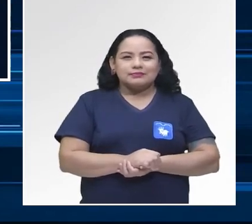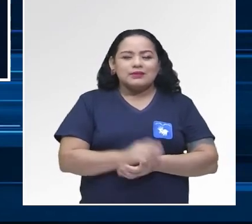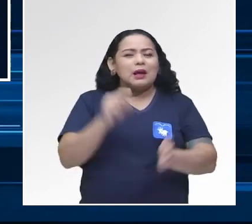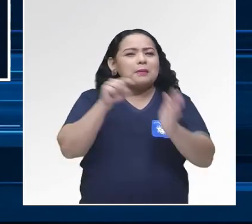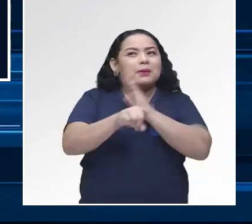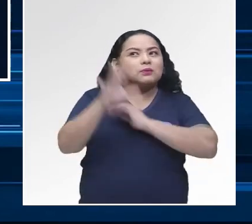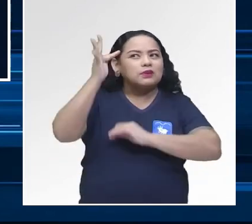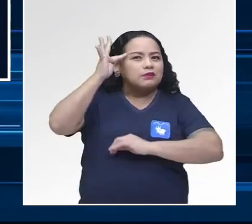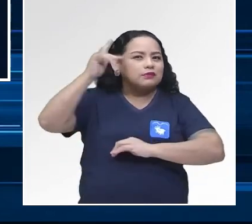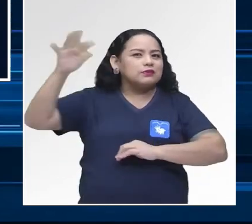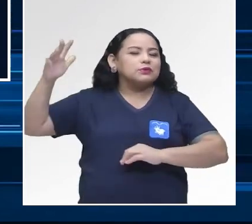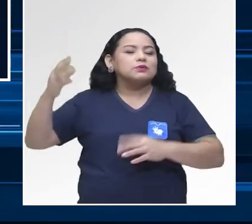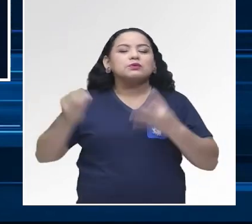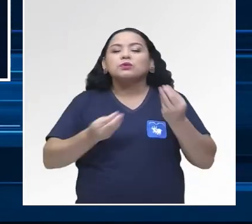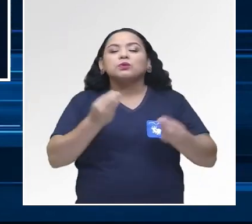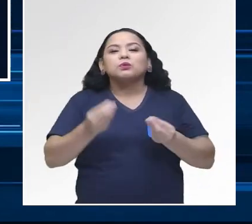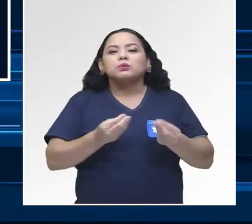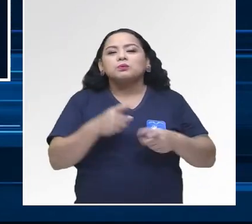é.